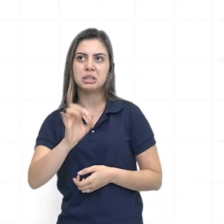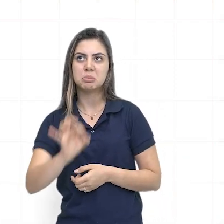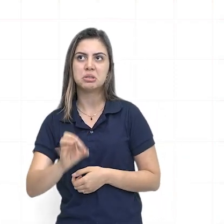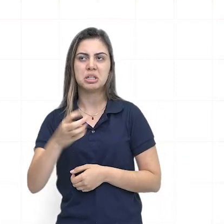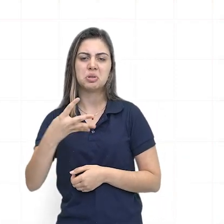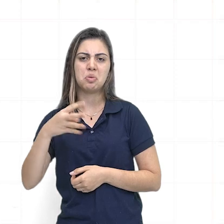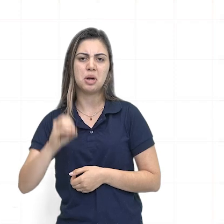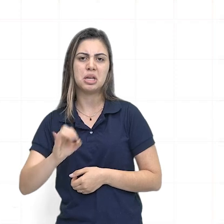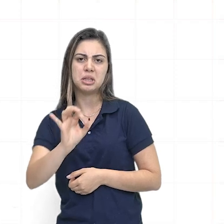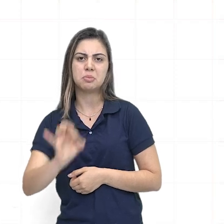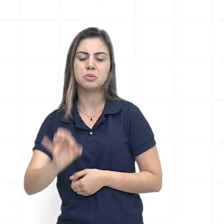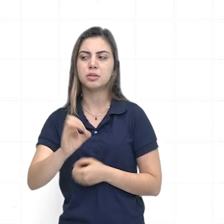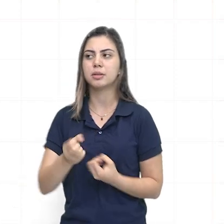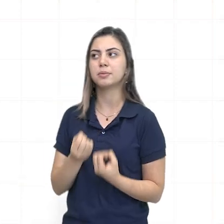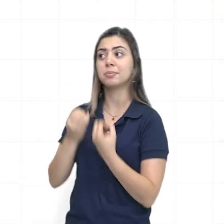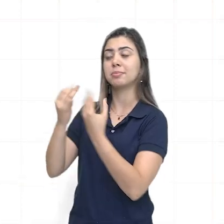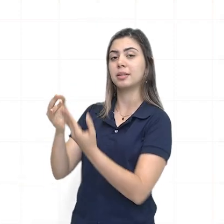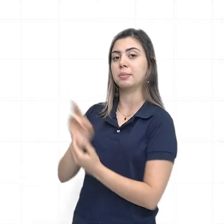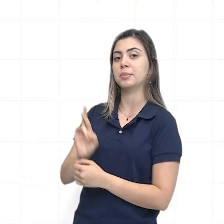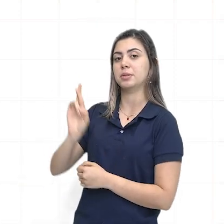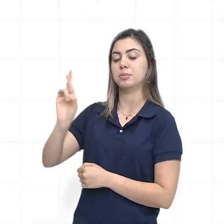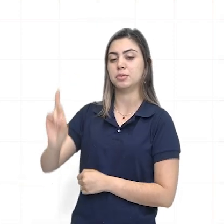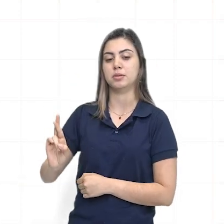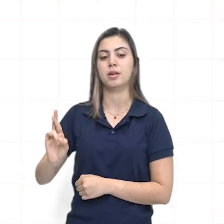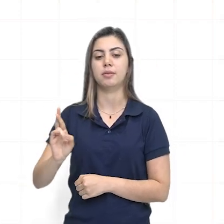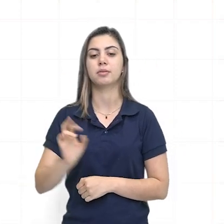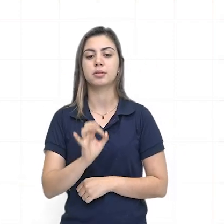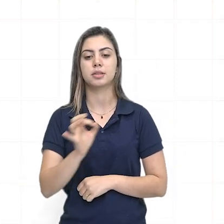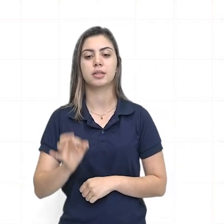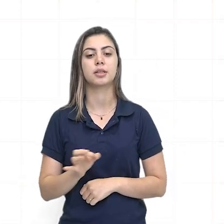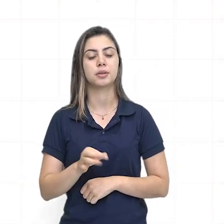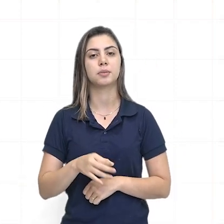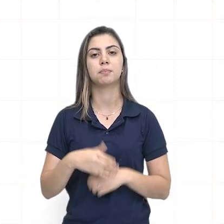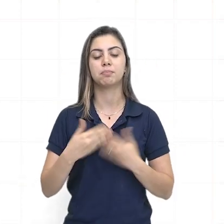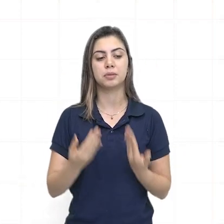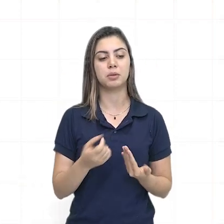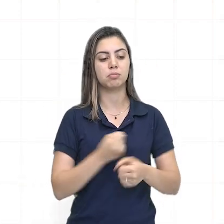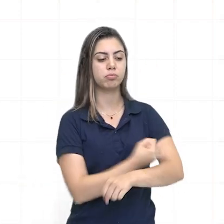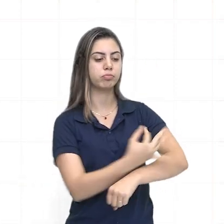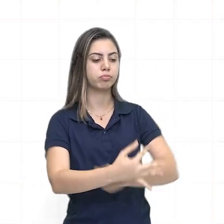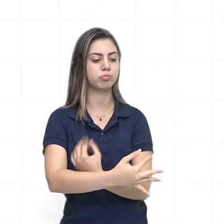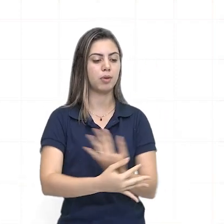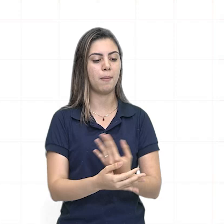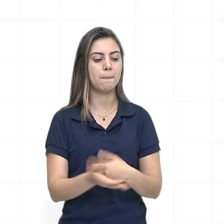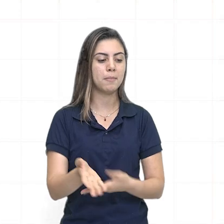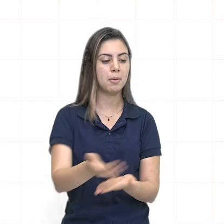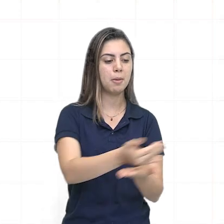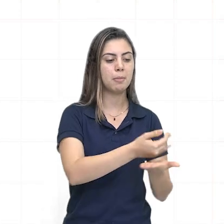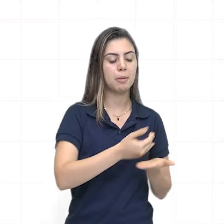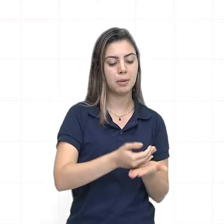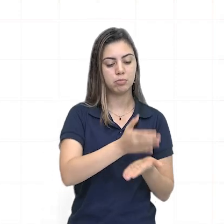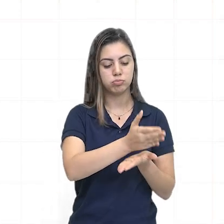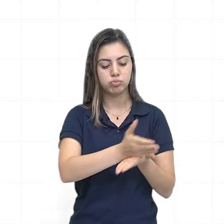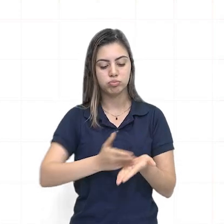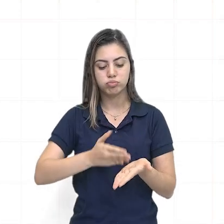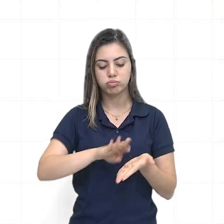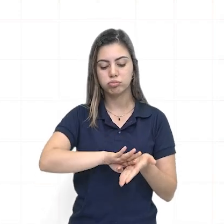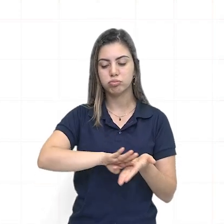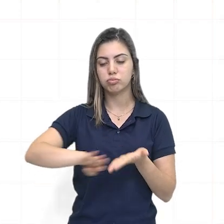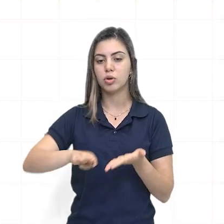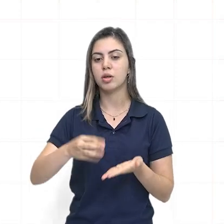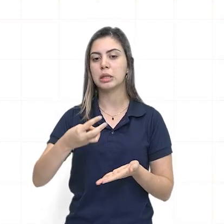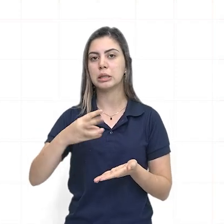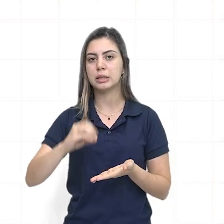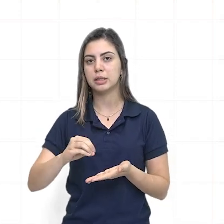no manso servil, que era reservado ao próprio, né, uso do servo. Além da